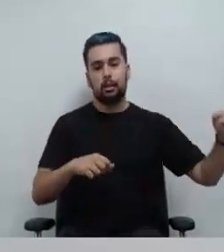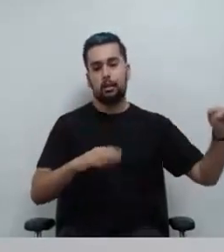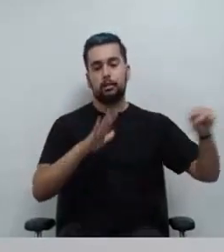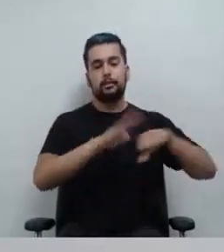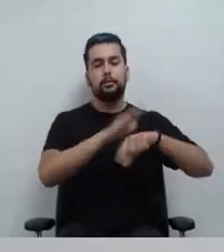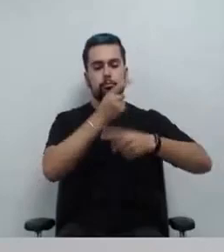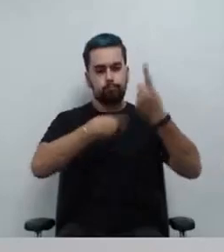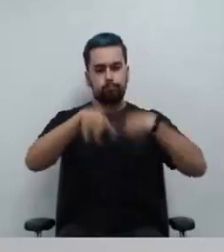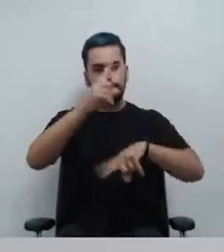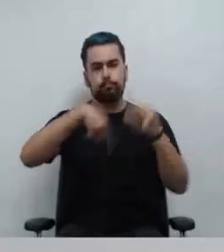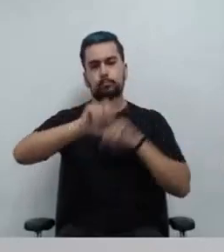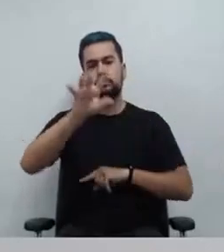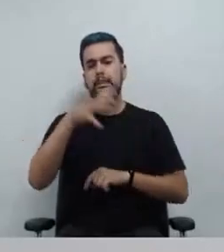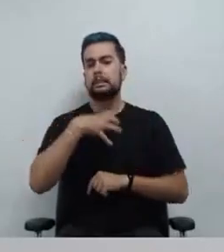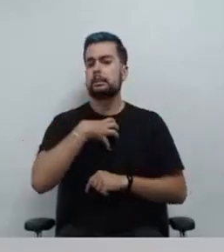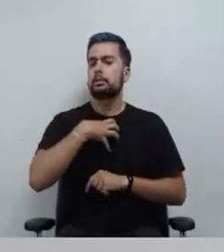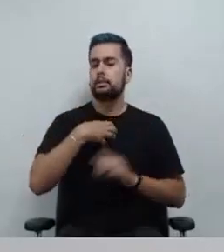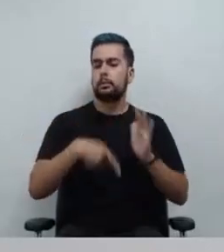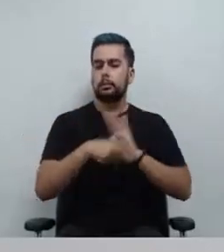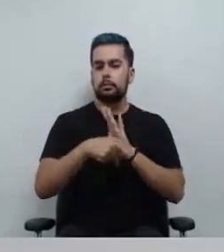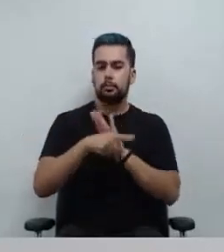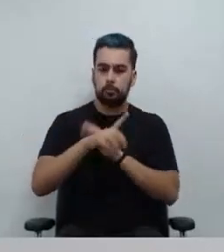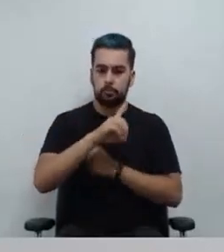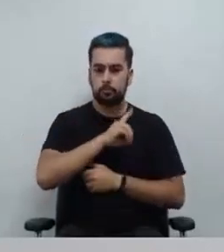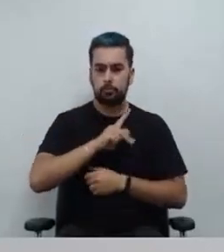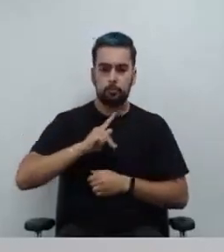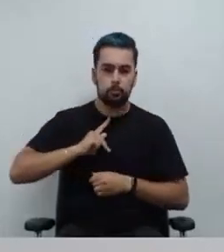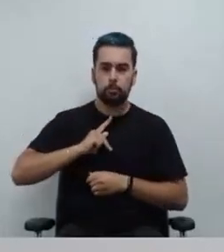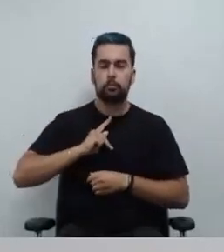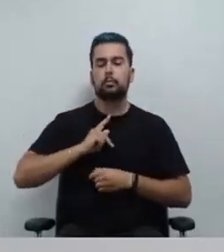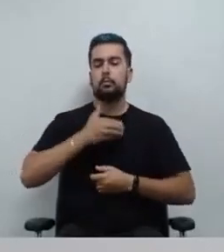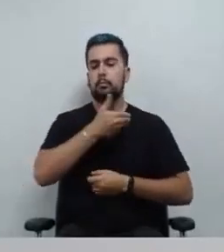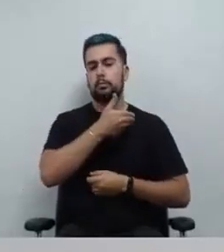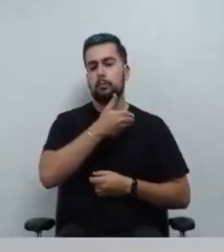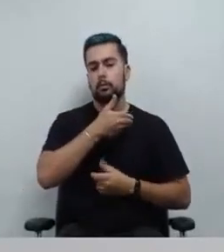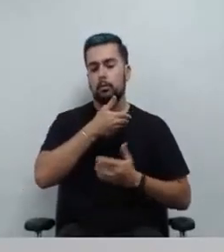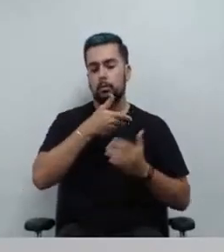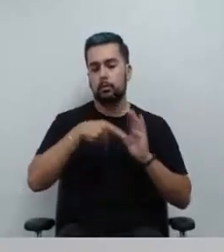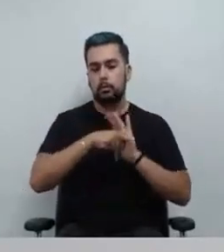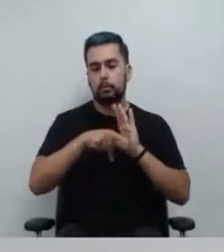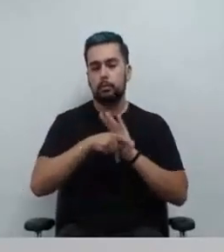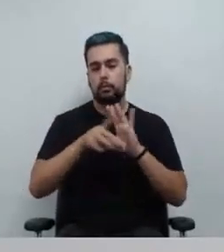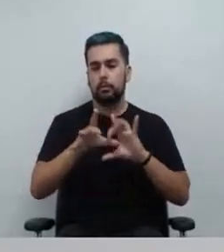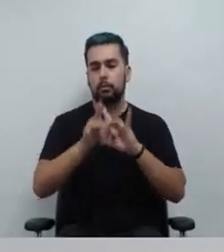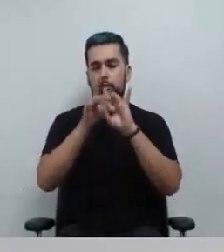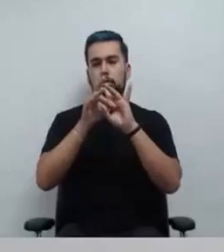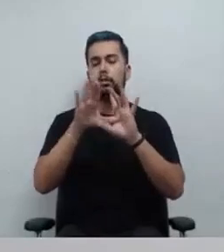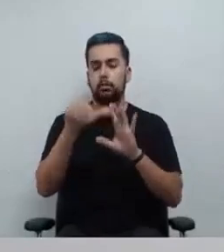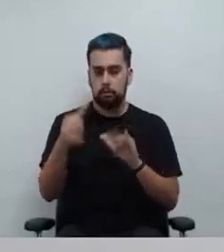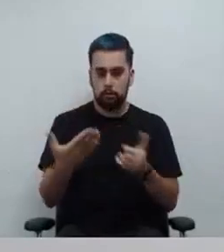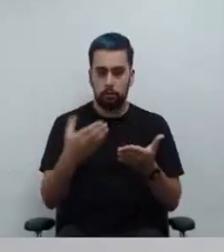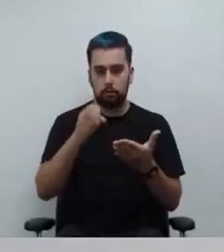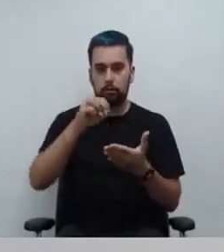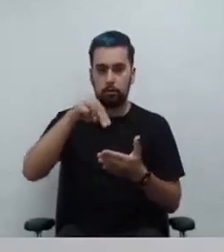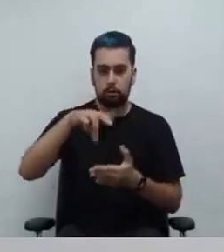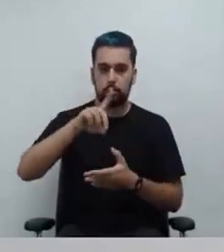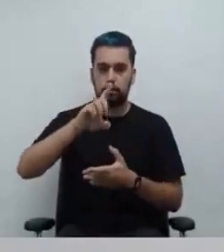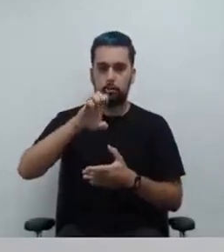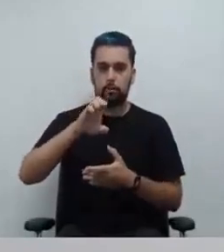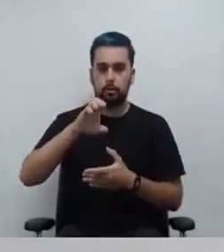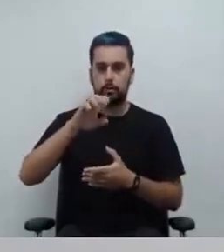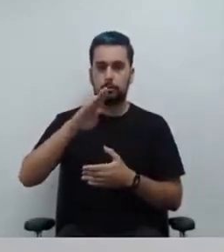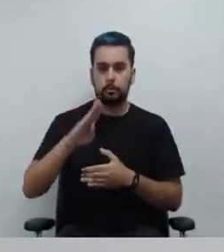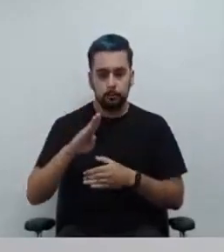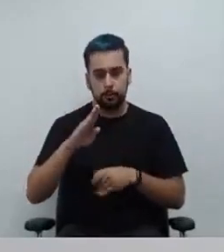avanço nesse sentido para a Defensoria Pública da União. Naquele momento, pelo CONDEG, nós achamos interessante e importante